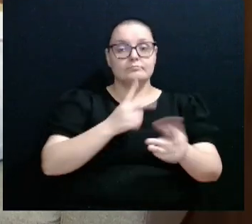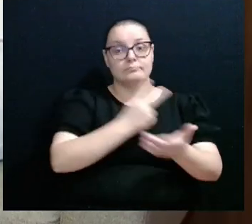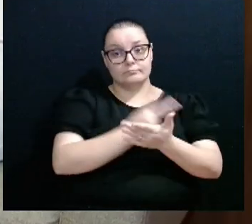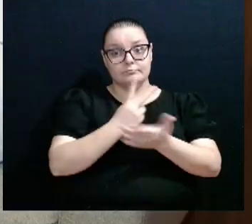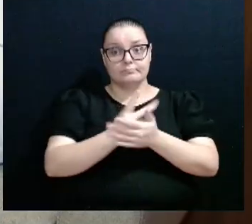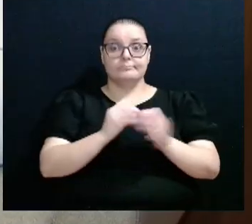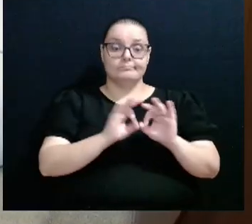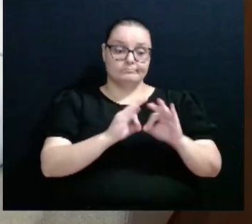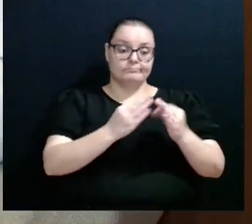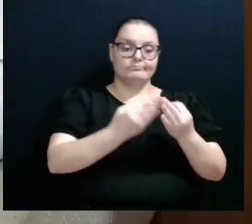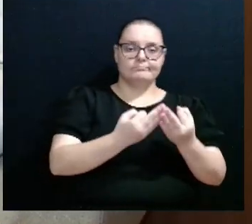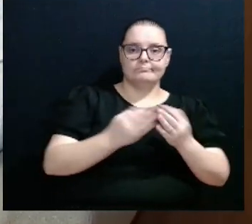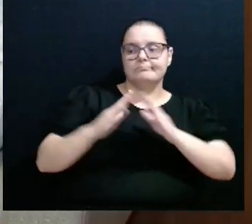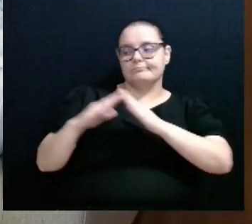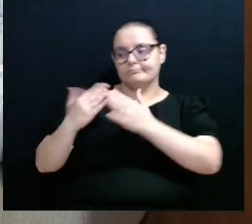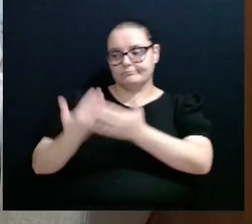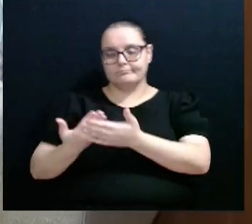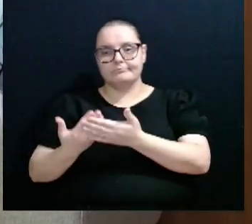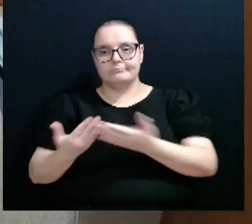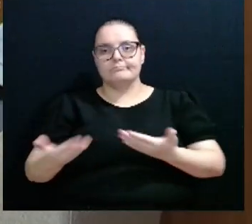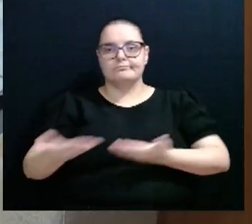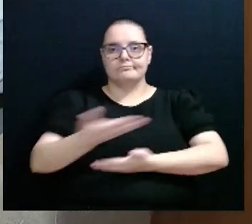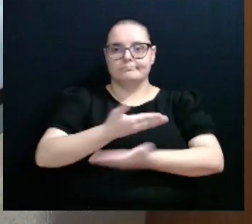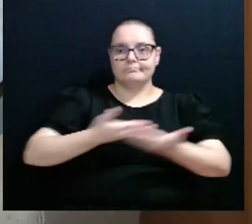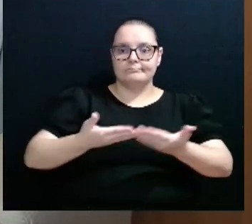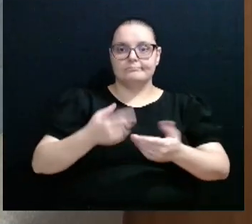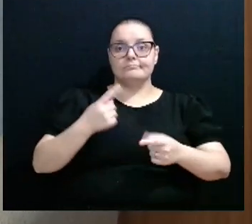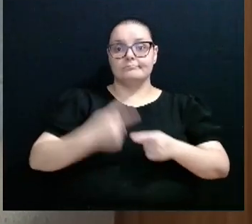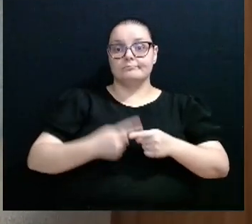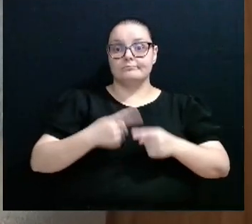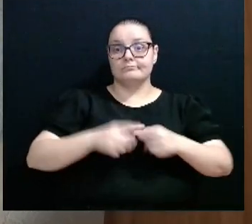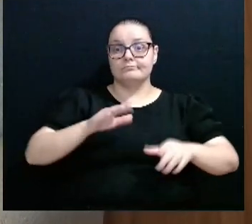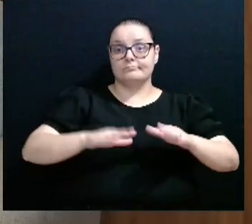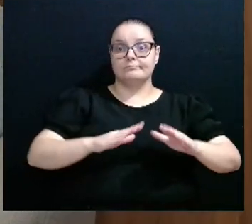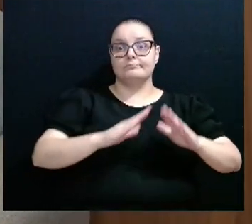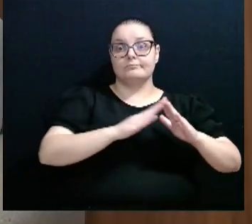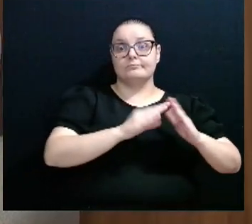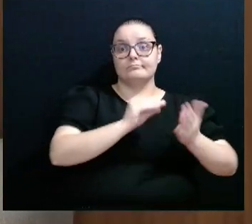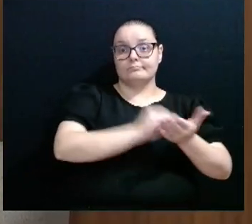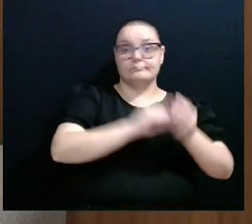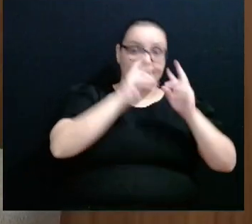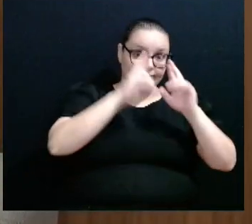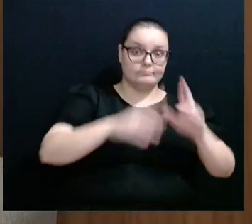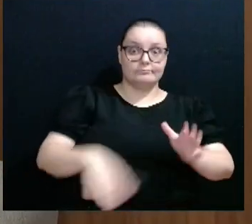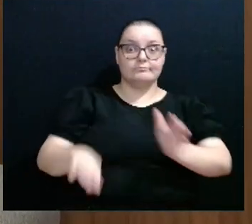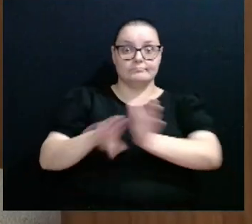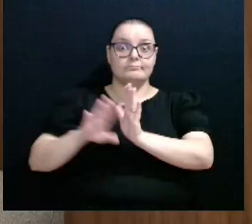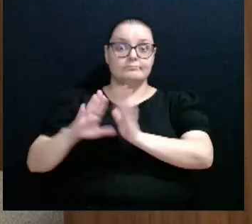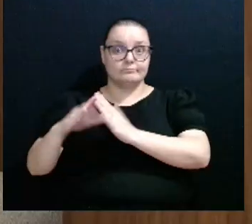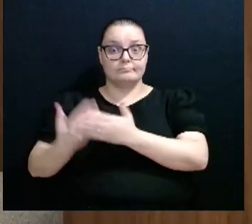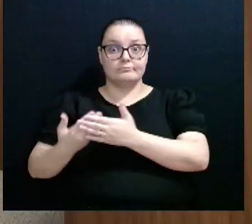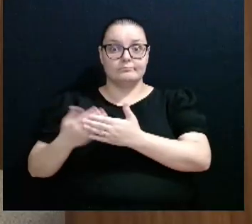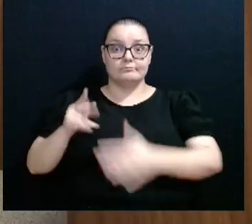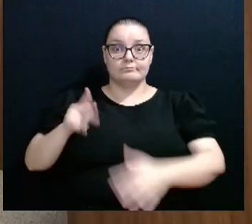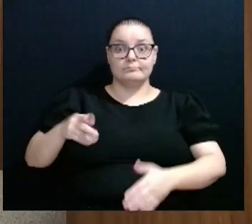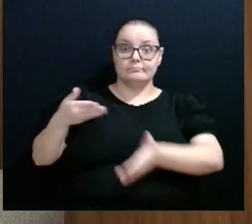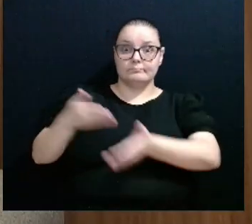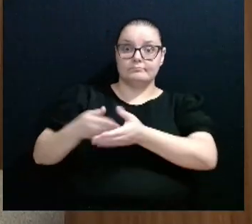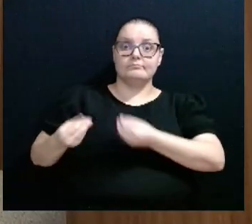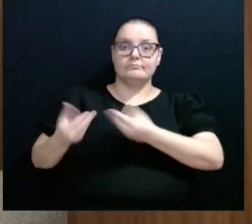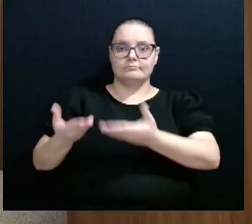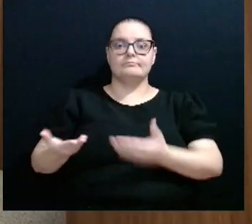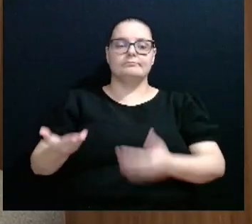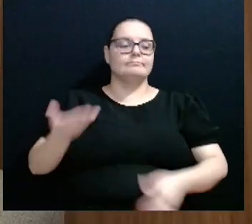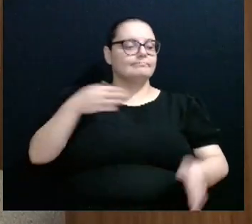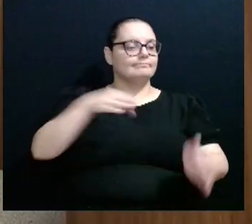escola. Porque às vezes a criança em casa desrespeita, aí chega na escola, o professor coloca o limite, mas em casa não